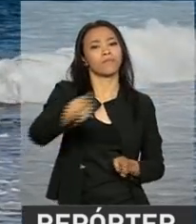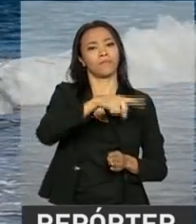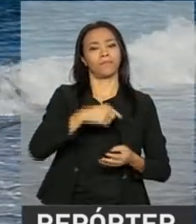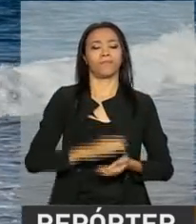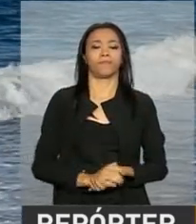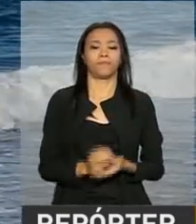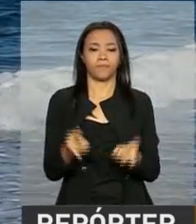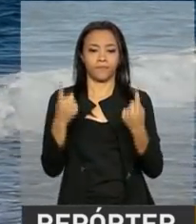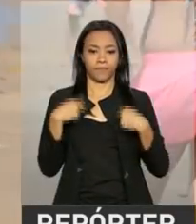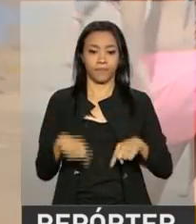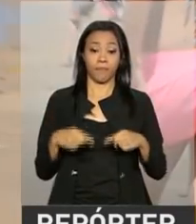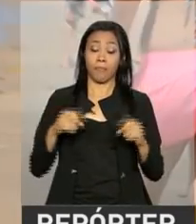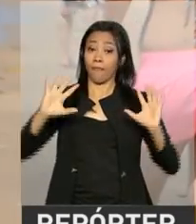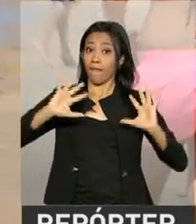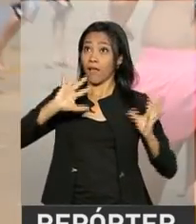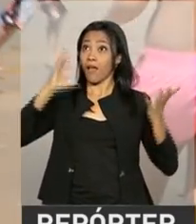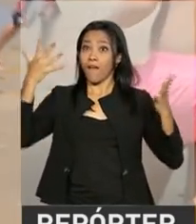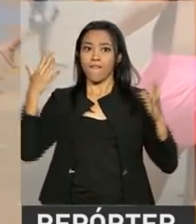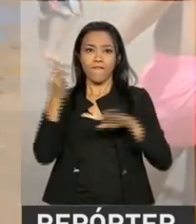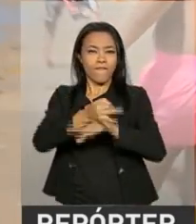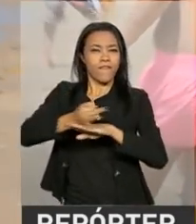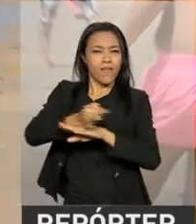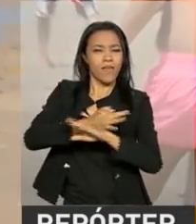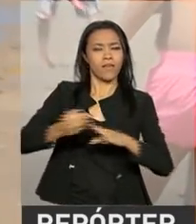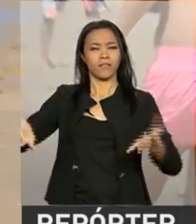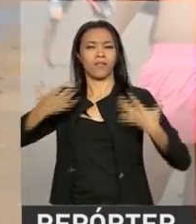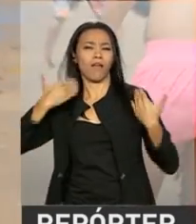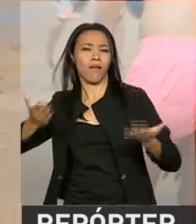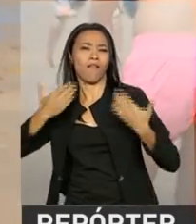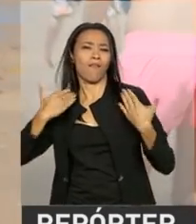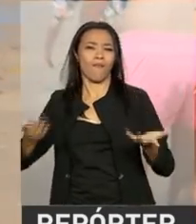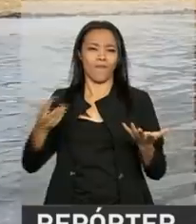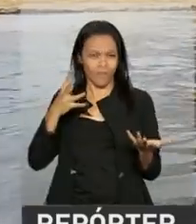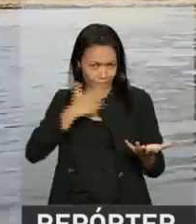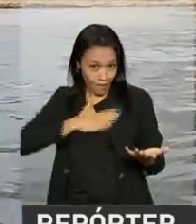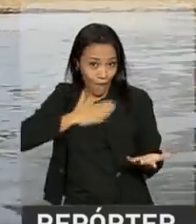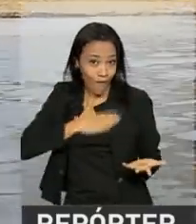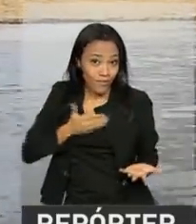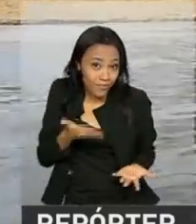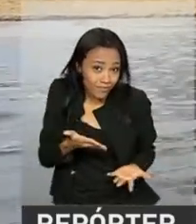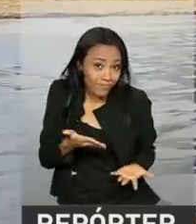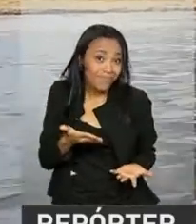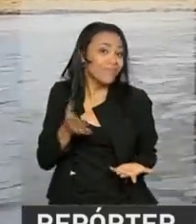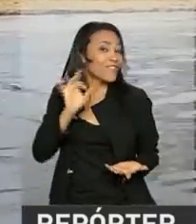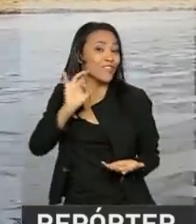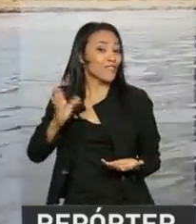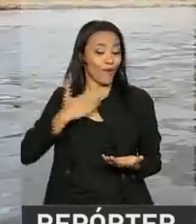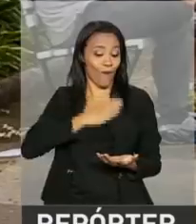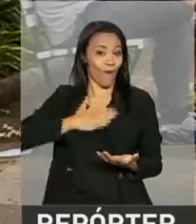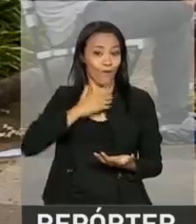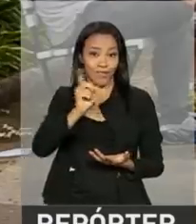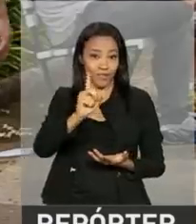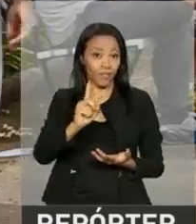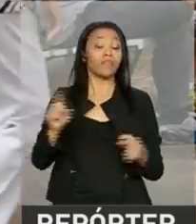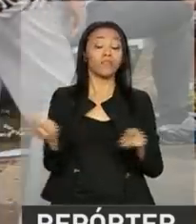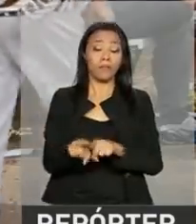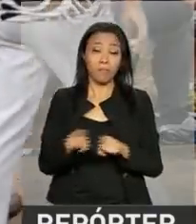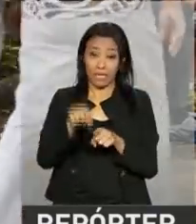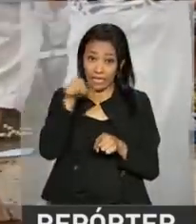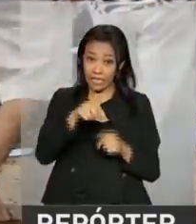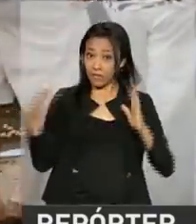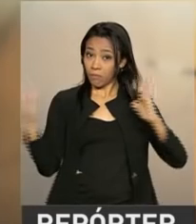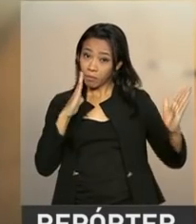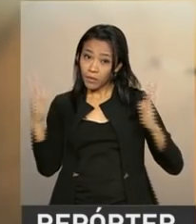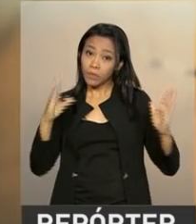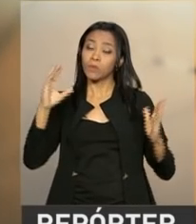férias verão sol calor quem não gosta de clima sim né mas não é só a gente que gosta não neste período